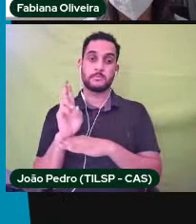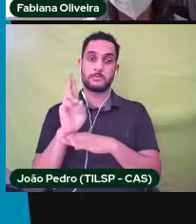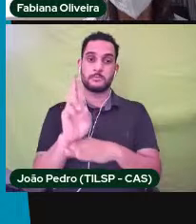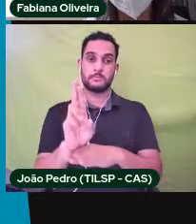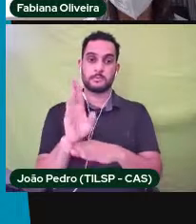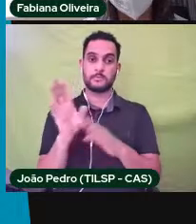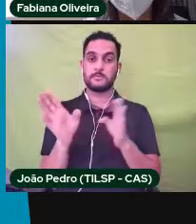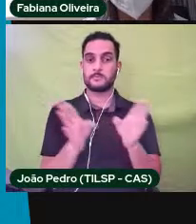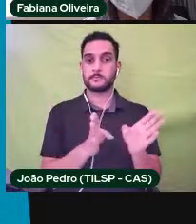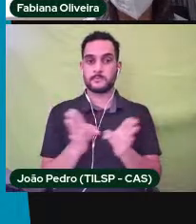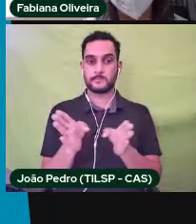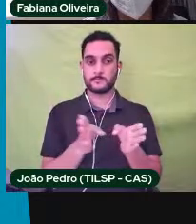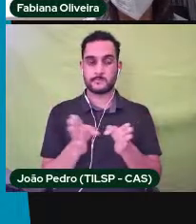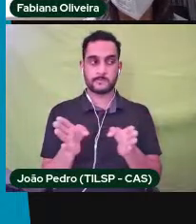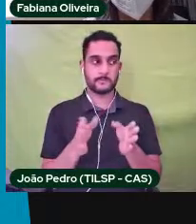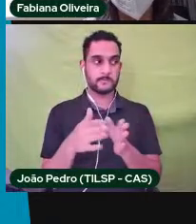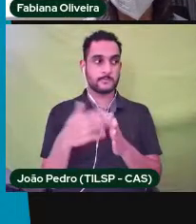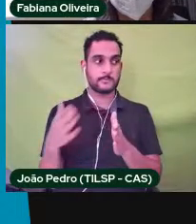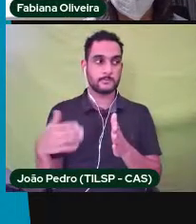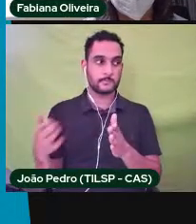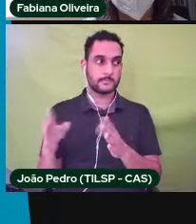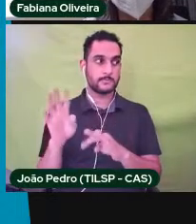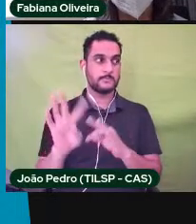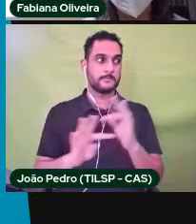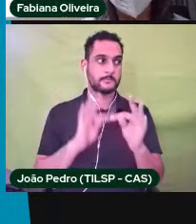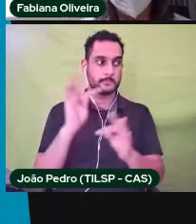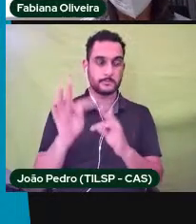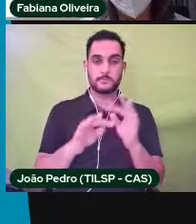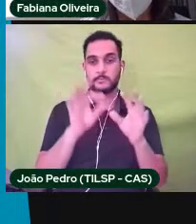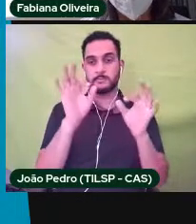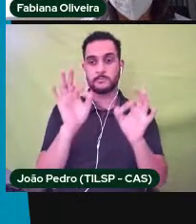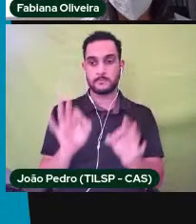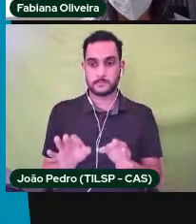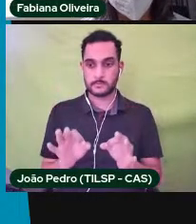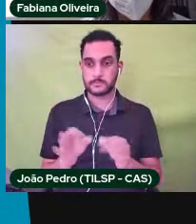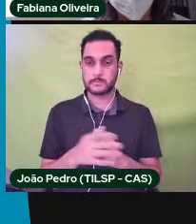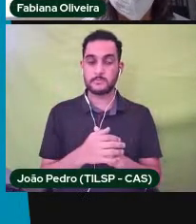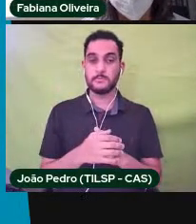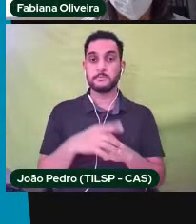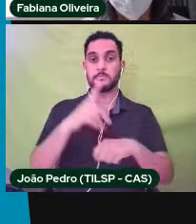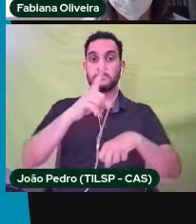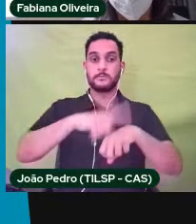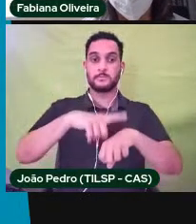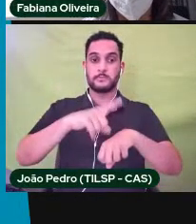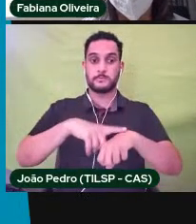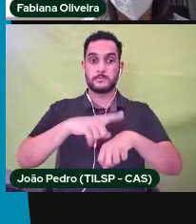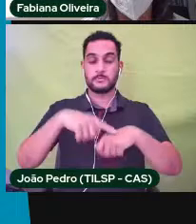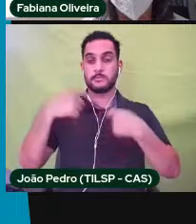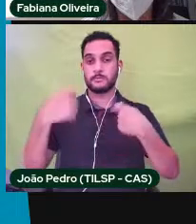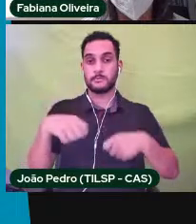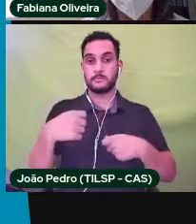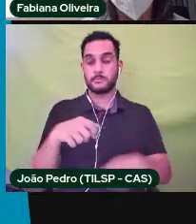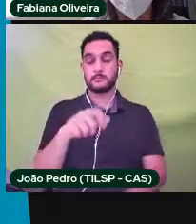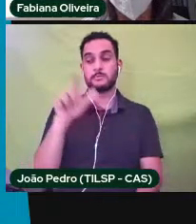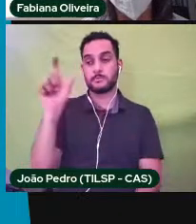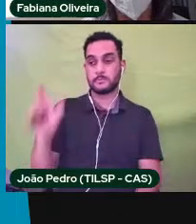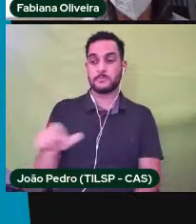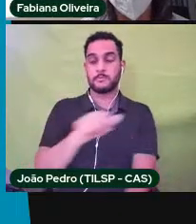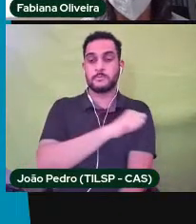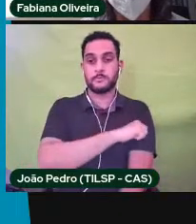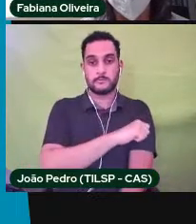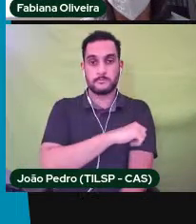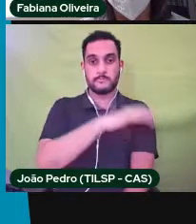acessibilidade nesses processos, tecnologias adequadas, o tempo necessário para o aluno aprender, que é um dos grandes